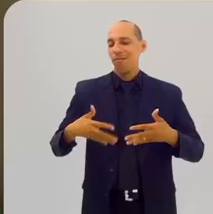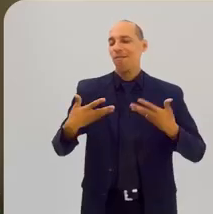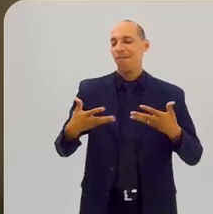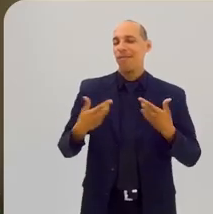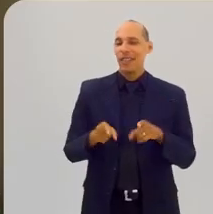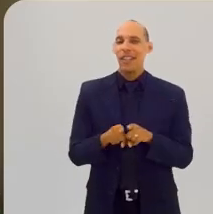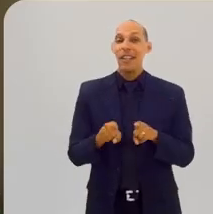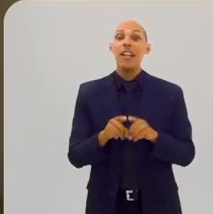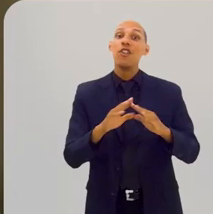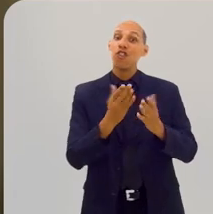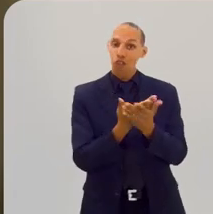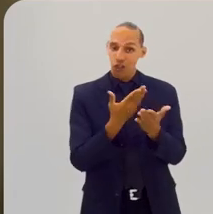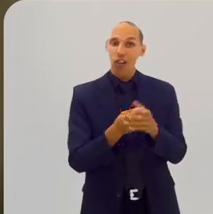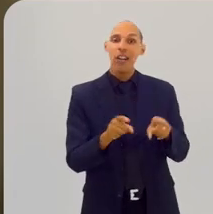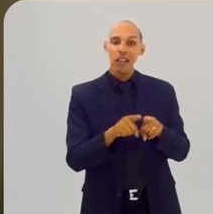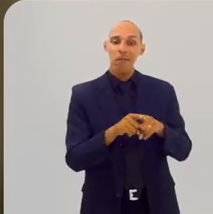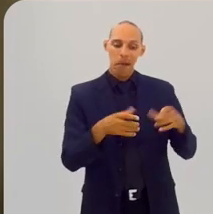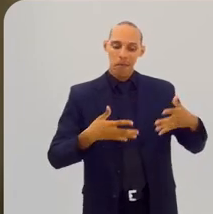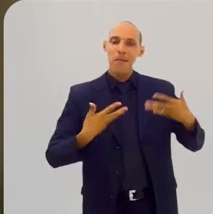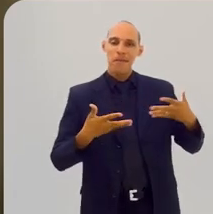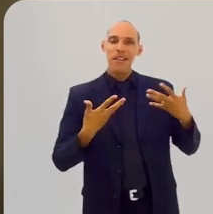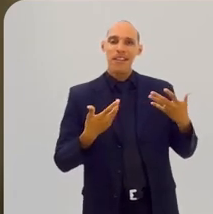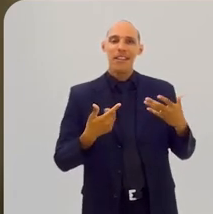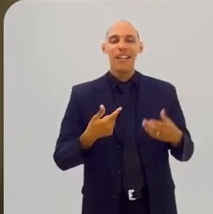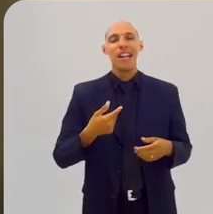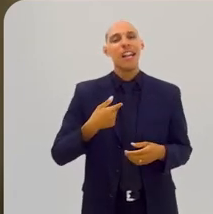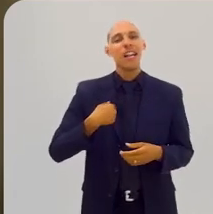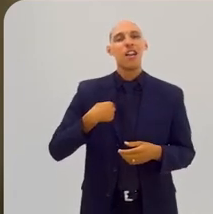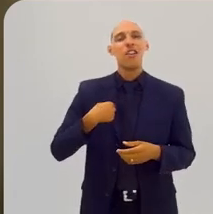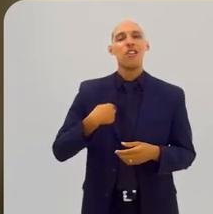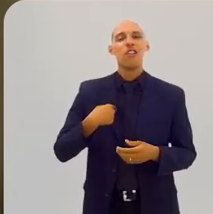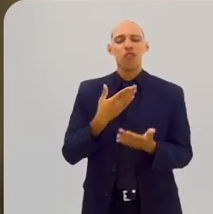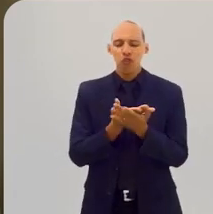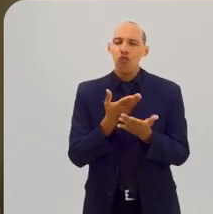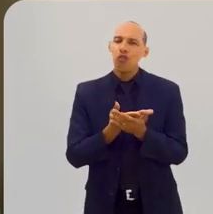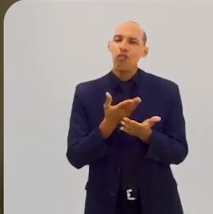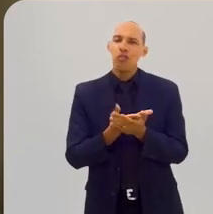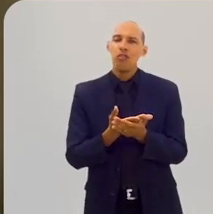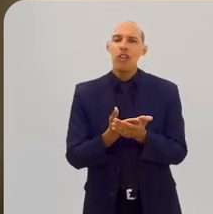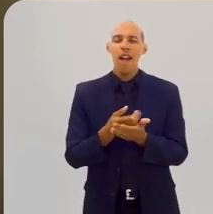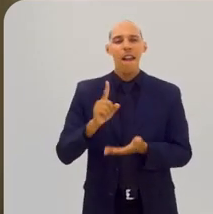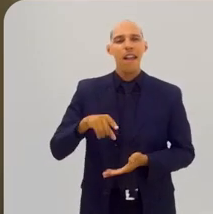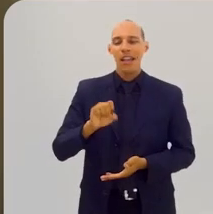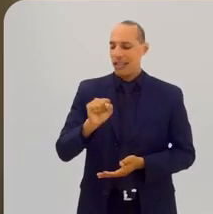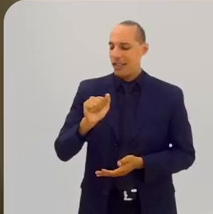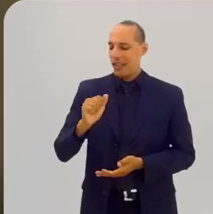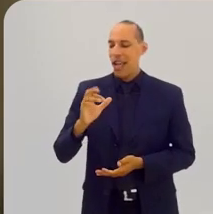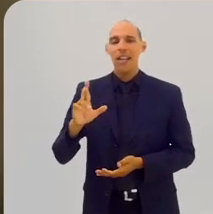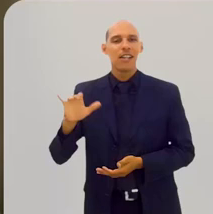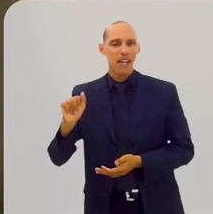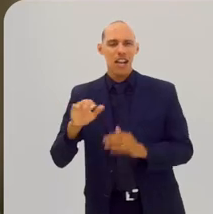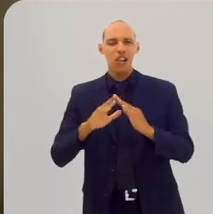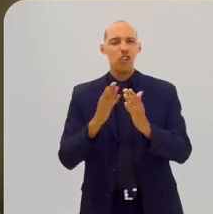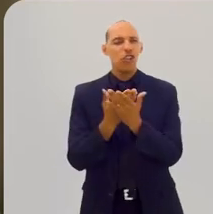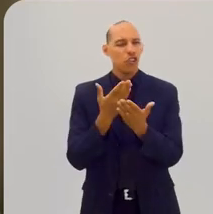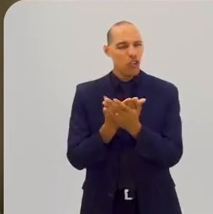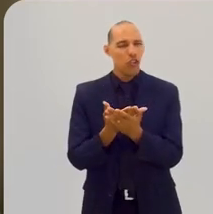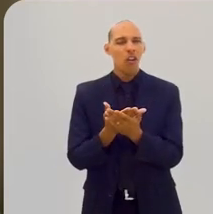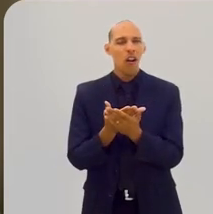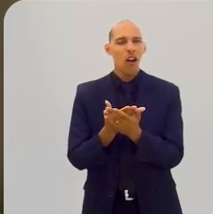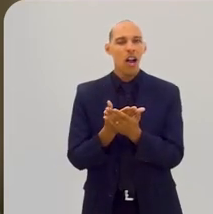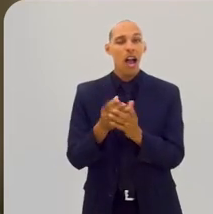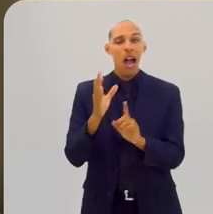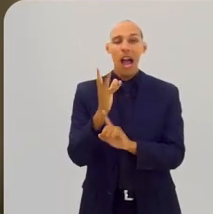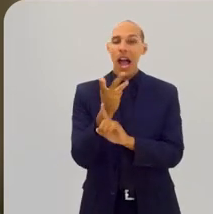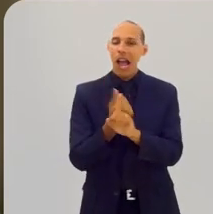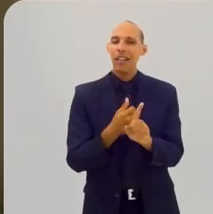minha mãe me incentivava assim e a escola incentivava eu estudei ninguém no SAC é uma escola que tinha muito essa